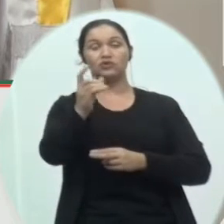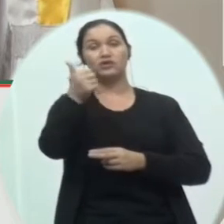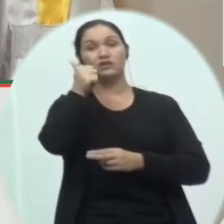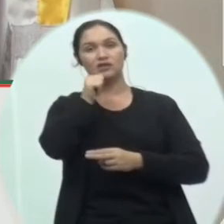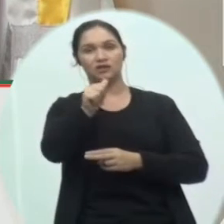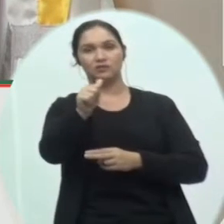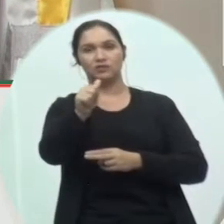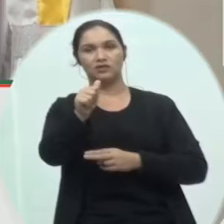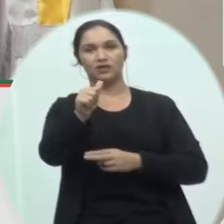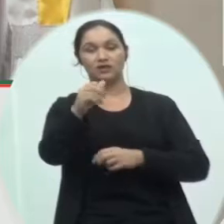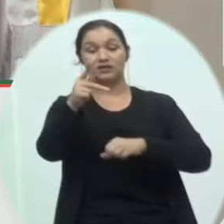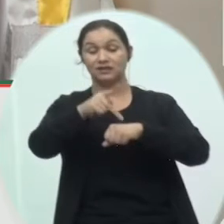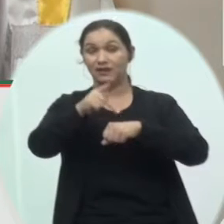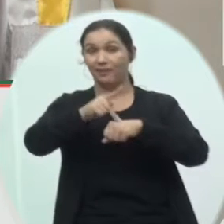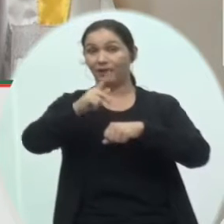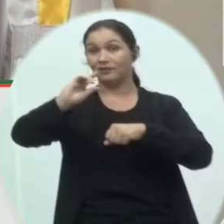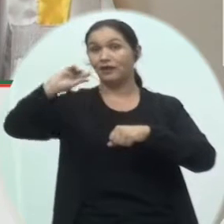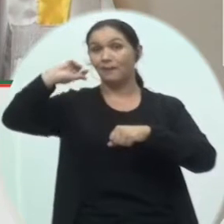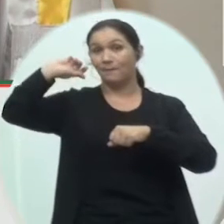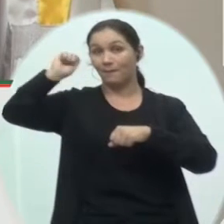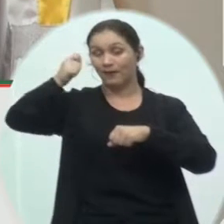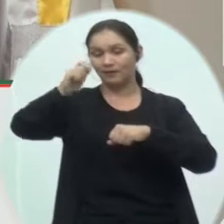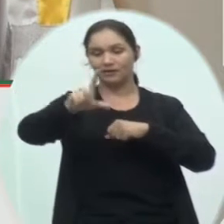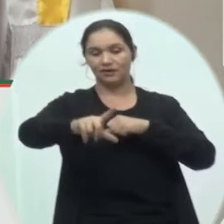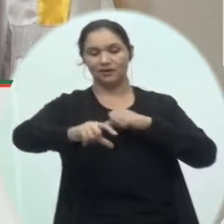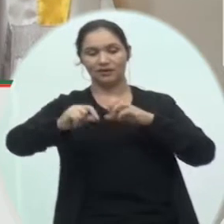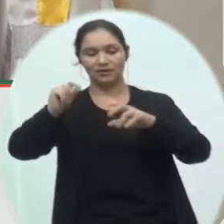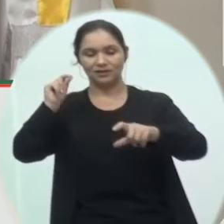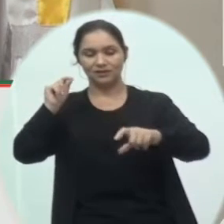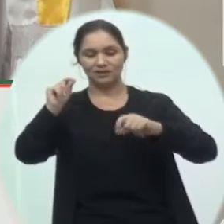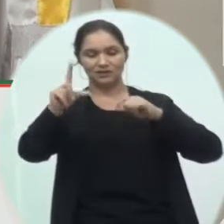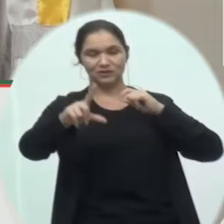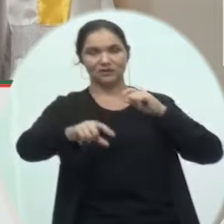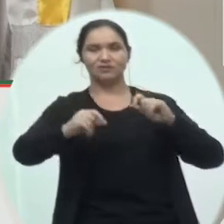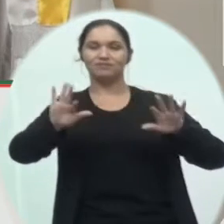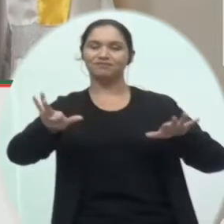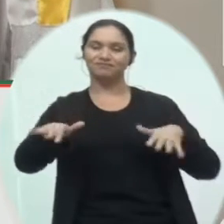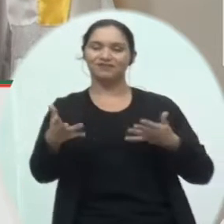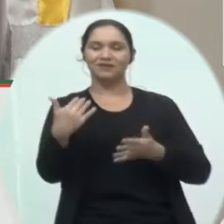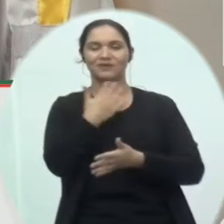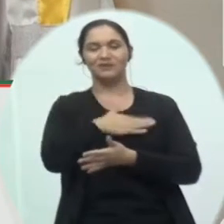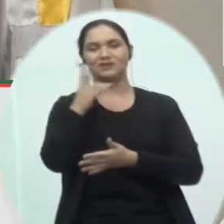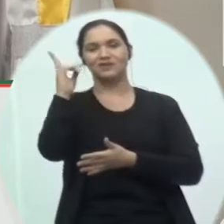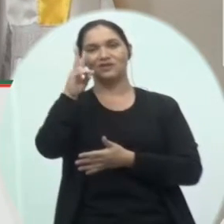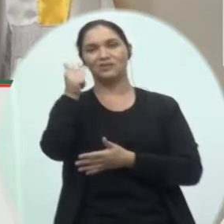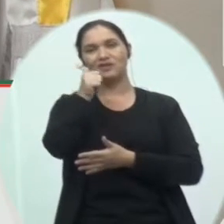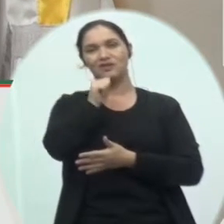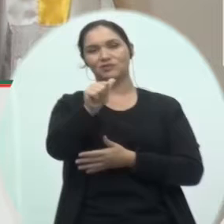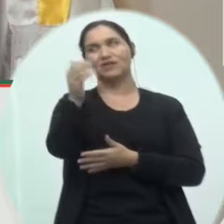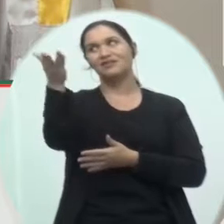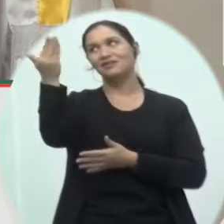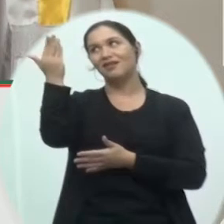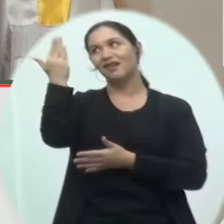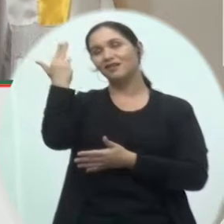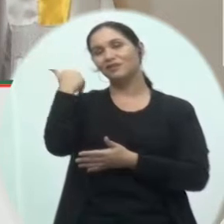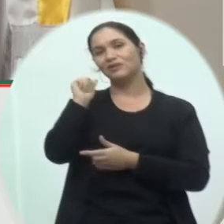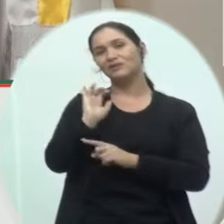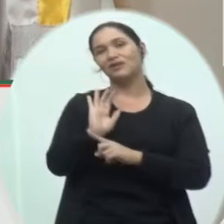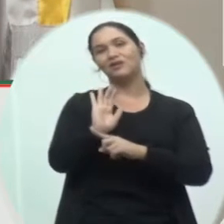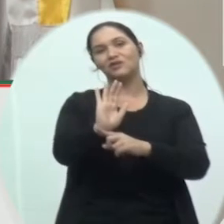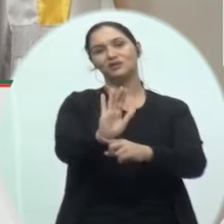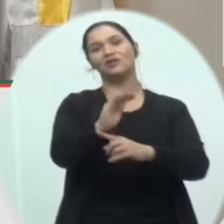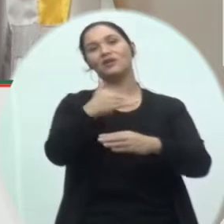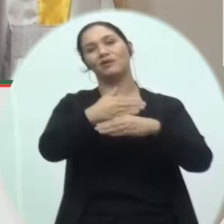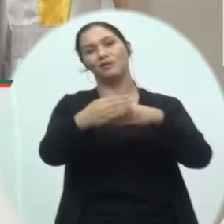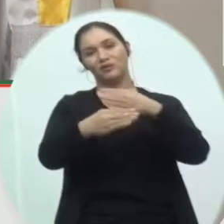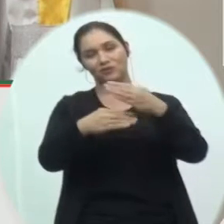lembrar dessas nossas guerreiras do carvão, pela sua contribuição à nossa cidade. Então fica aqui a minha